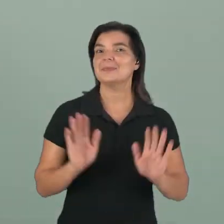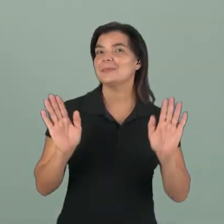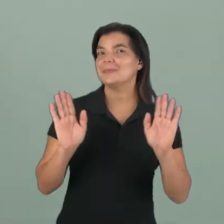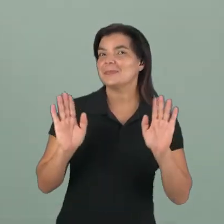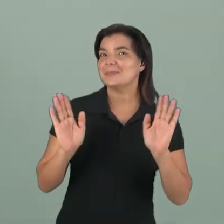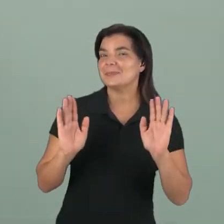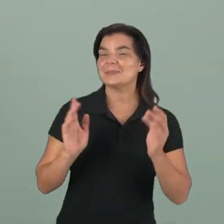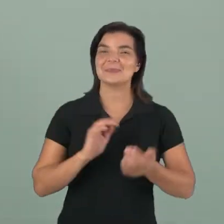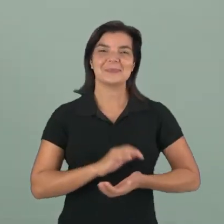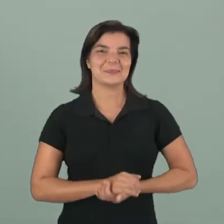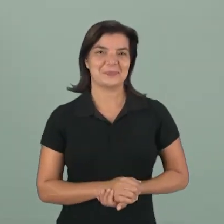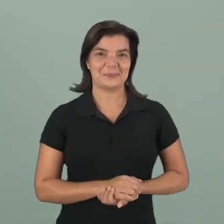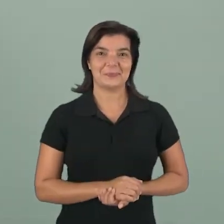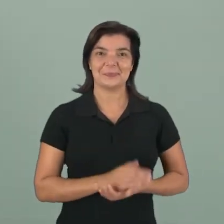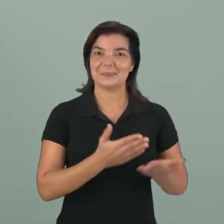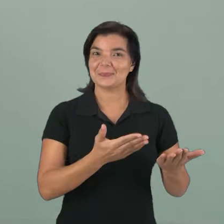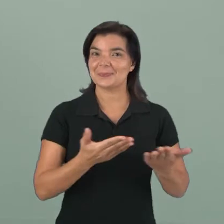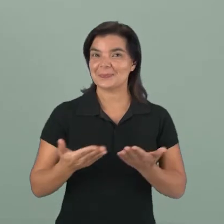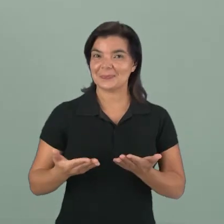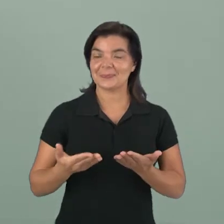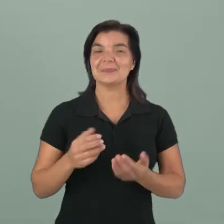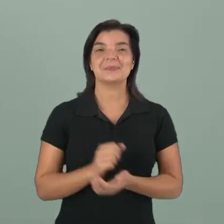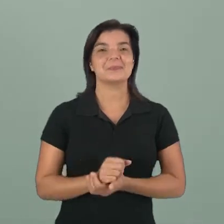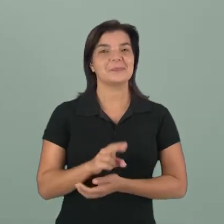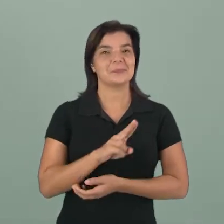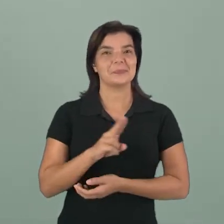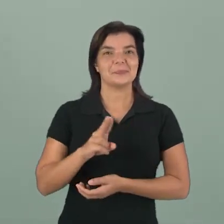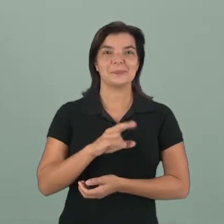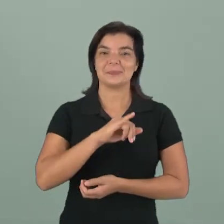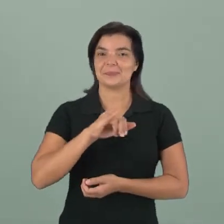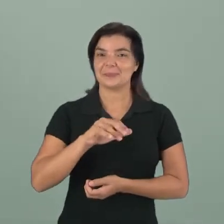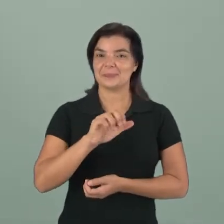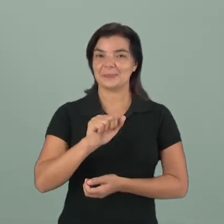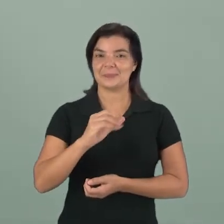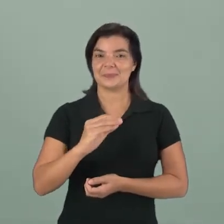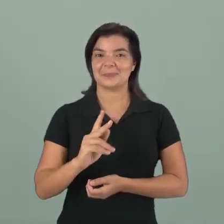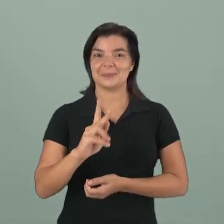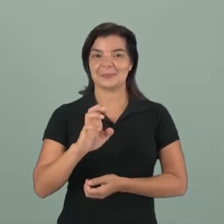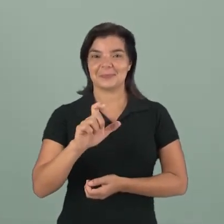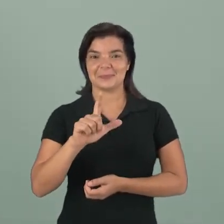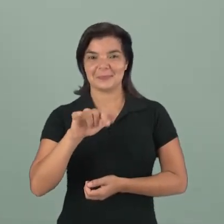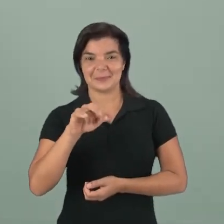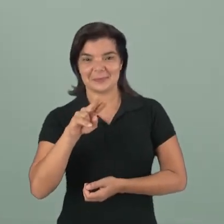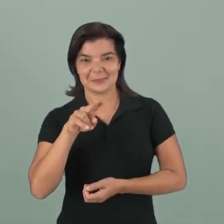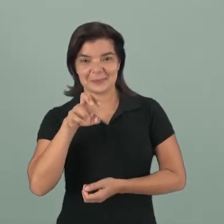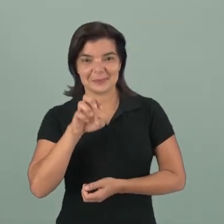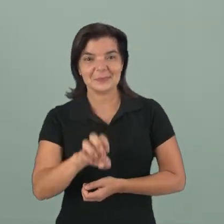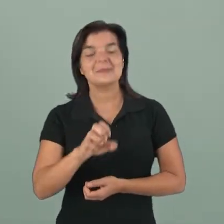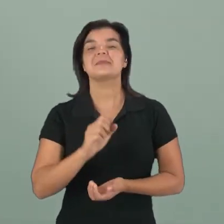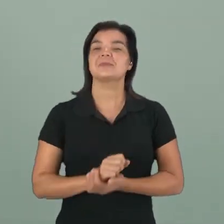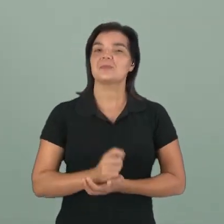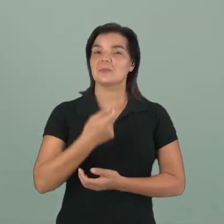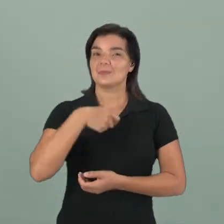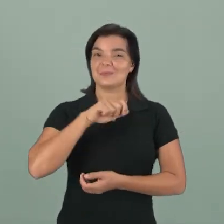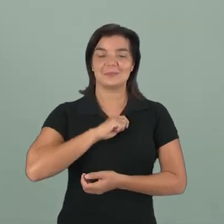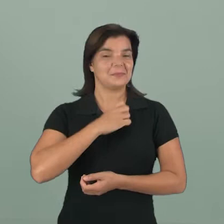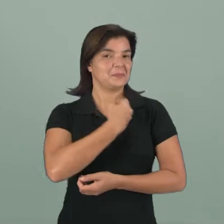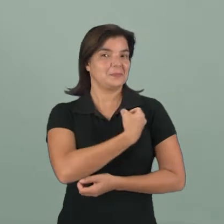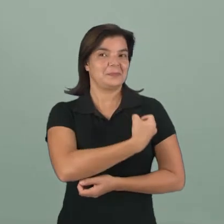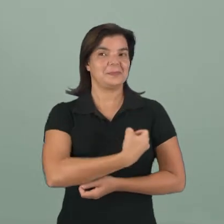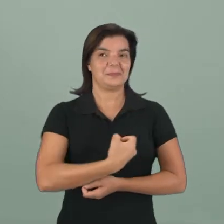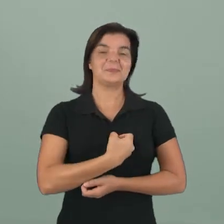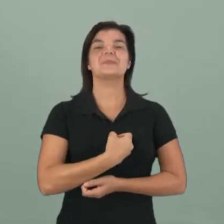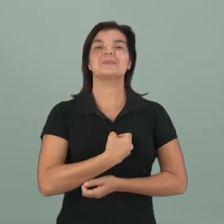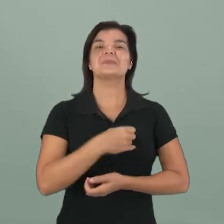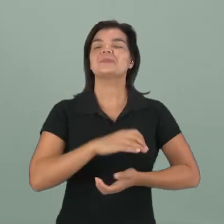Hi guys, how are you? My name is Jaqueline and welcome to our English classes. Olá pessoal, como é que vocês estão? Espero que vocês